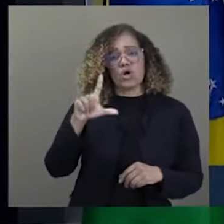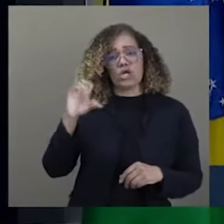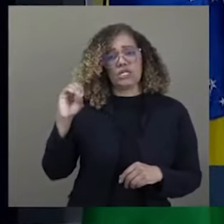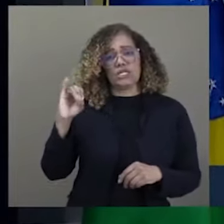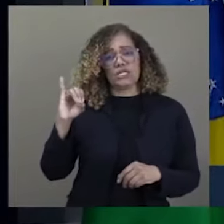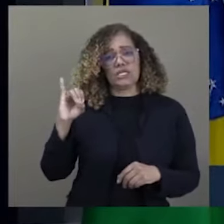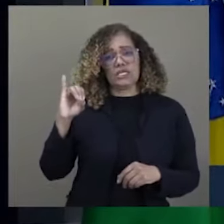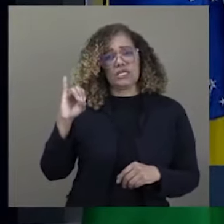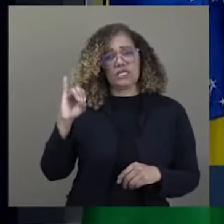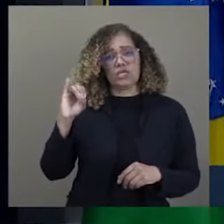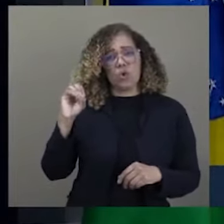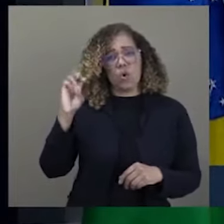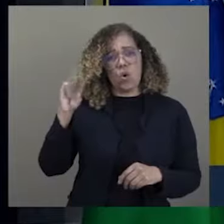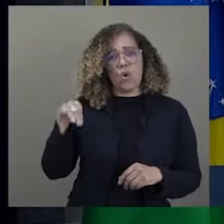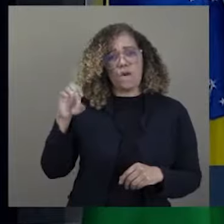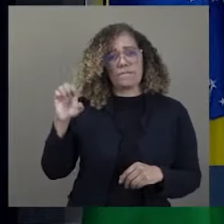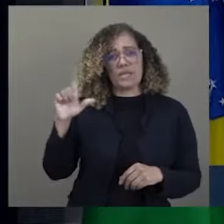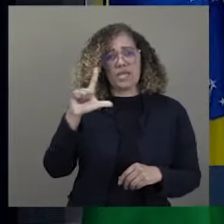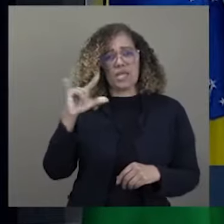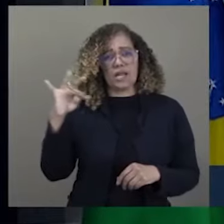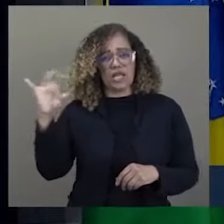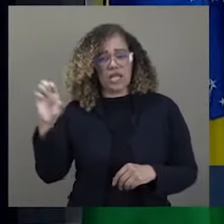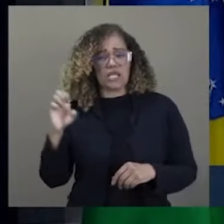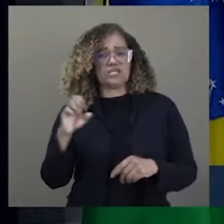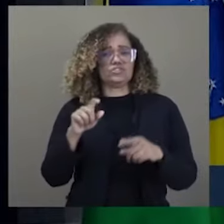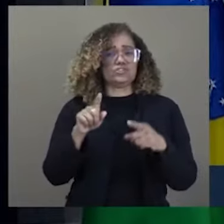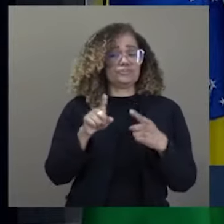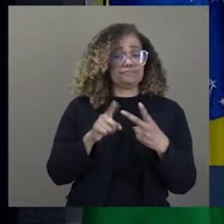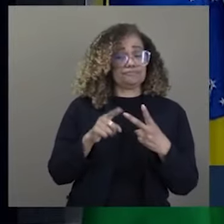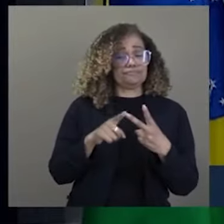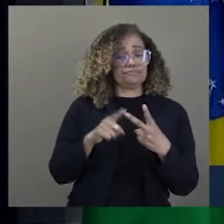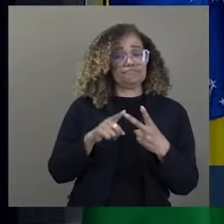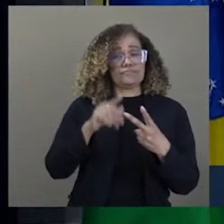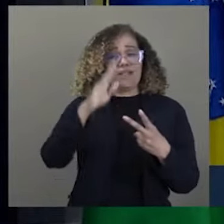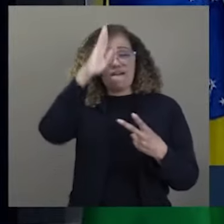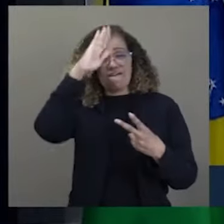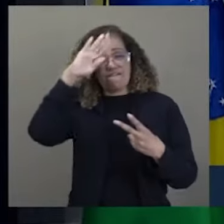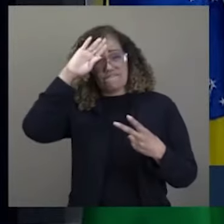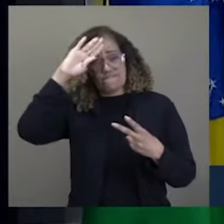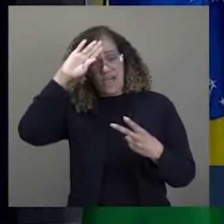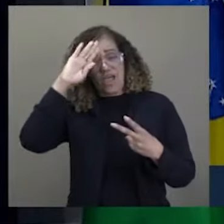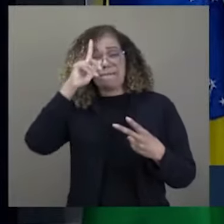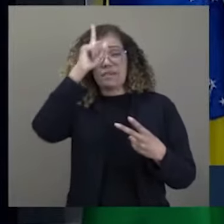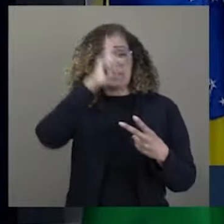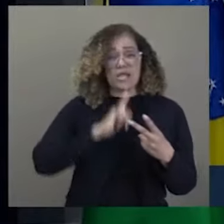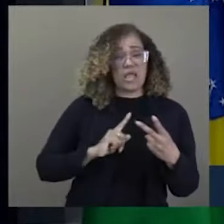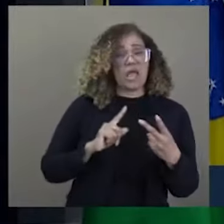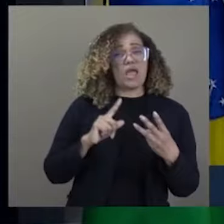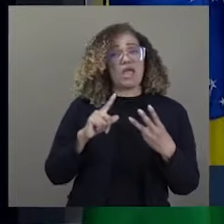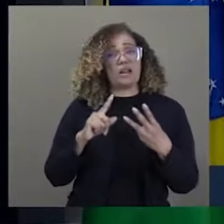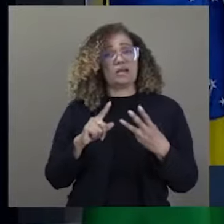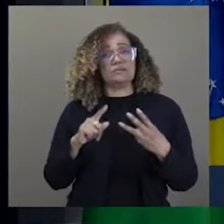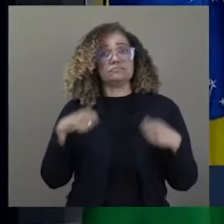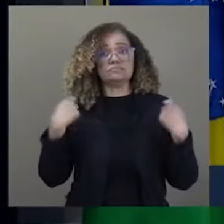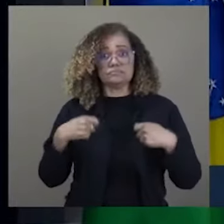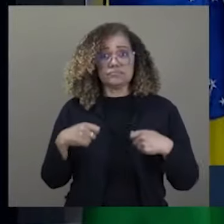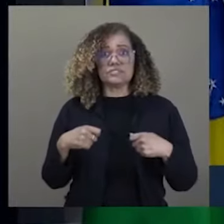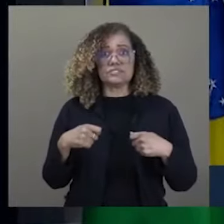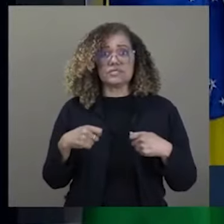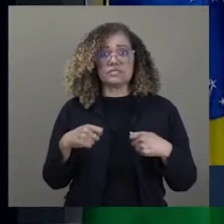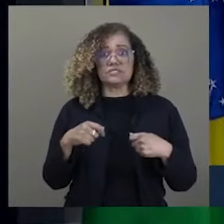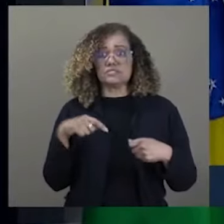todas essas vacinas que temos que tomar um grupo de vacinas que tem no Brasil pras crianças que são verdadeiras Nós não somos contra